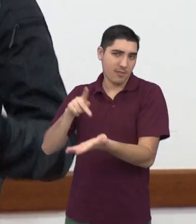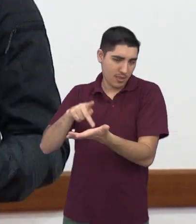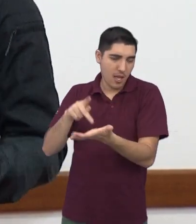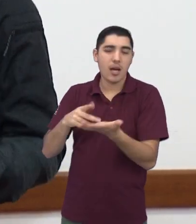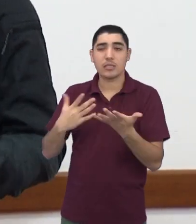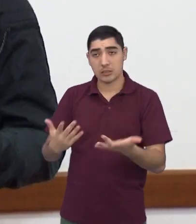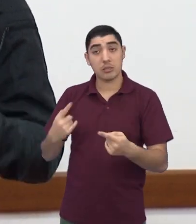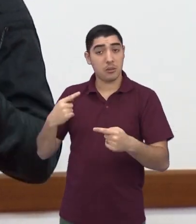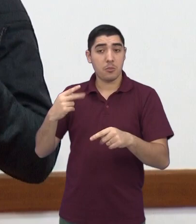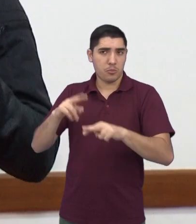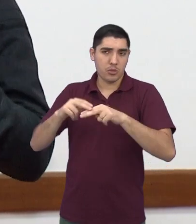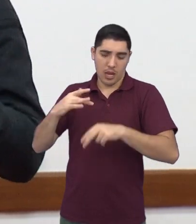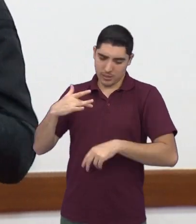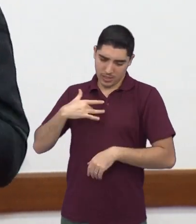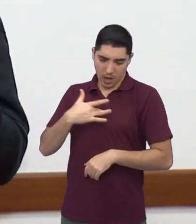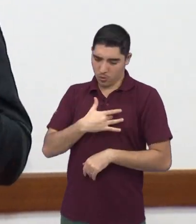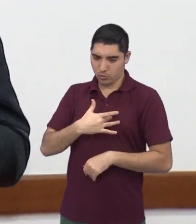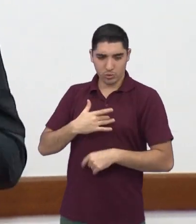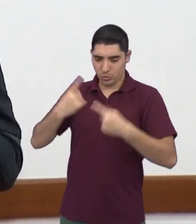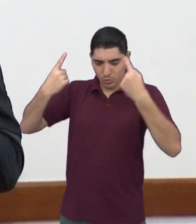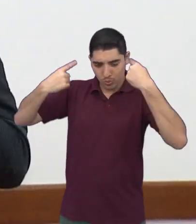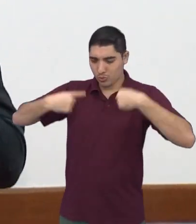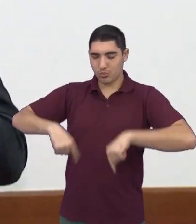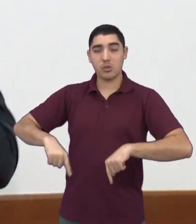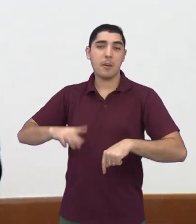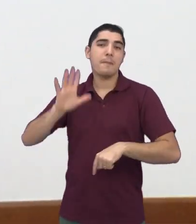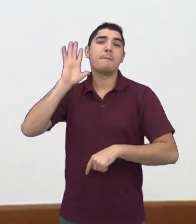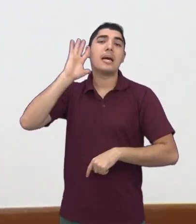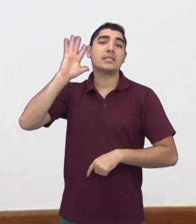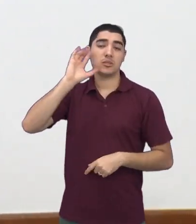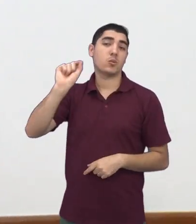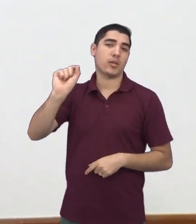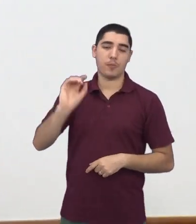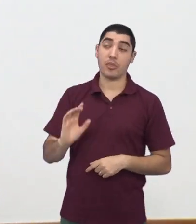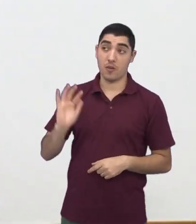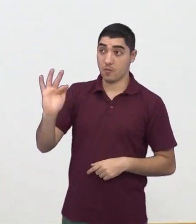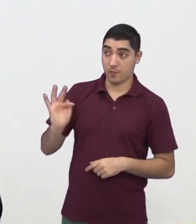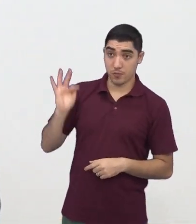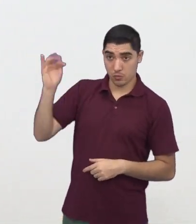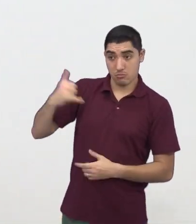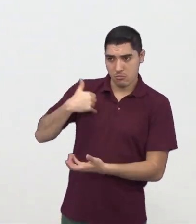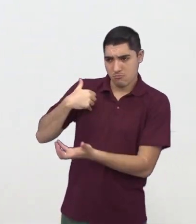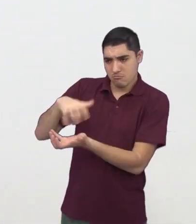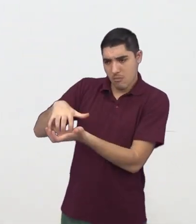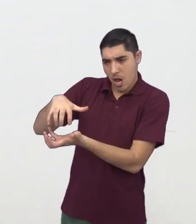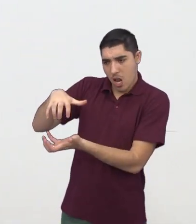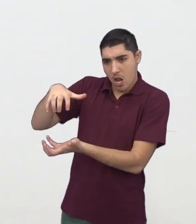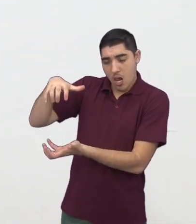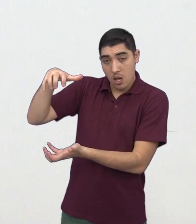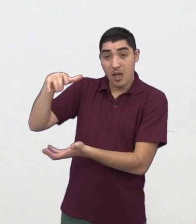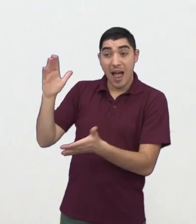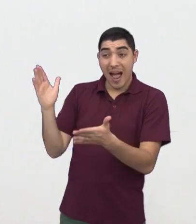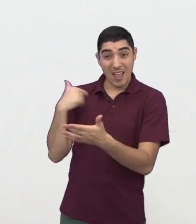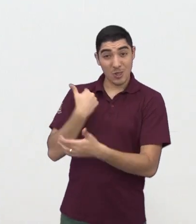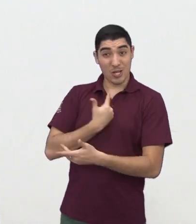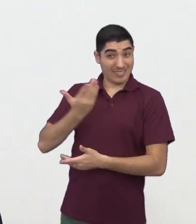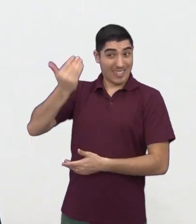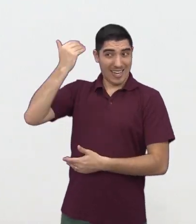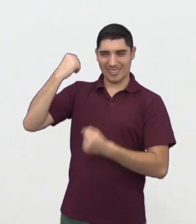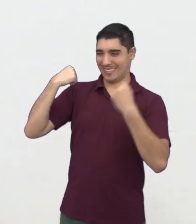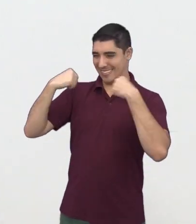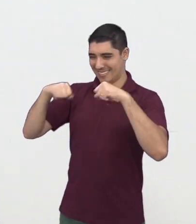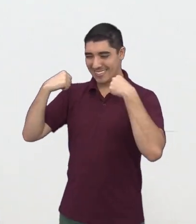própria saúde de forma geral. Imagina, a gente vai envelhecendo, tem capacidades físicas que vamos perdendo se